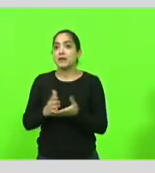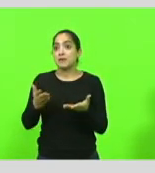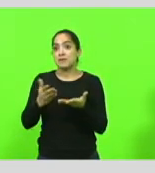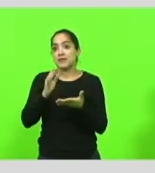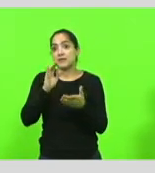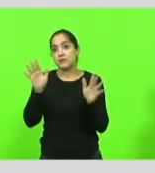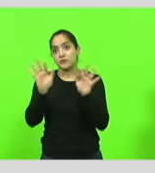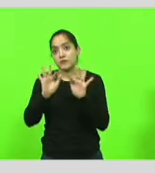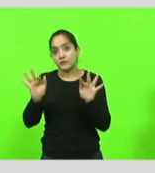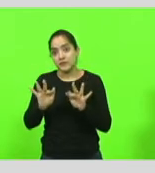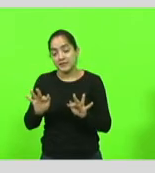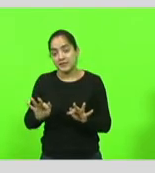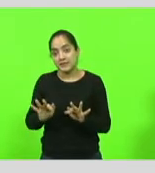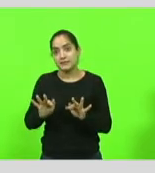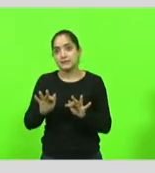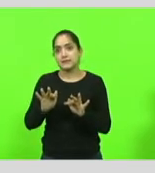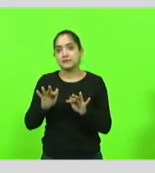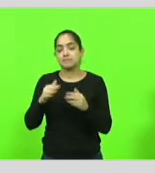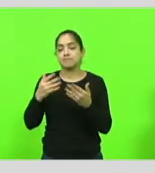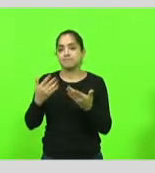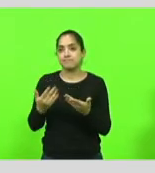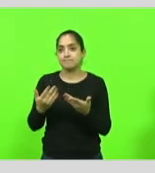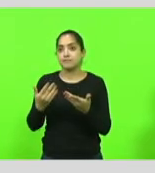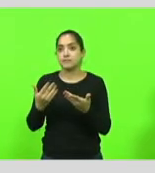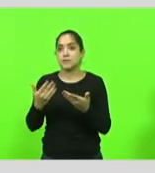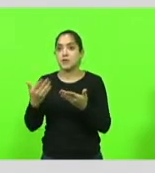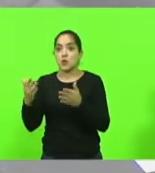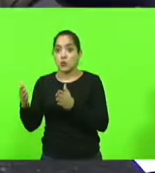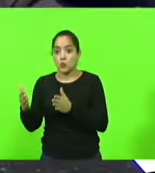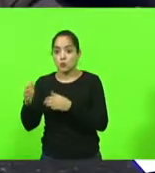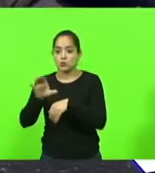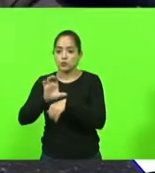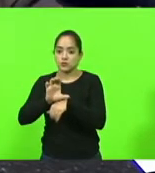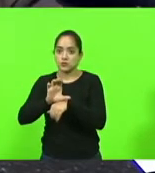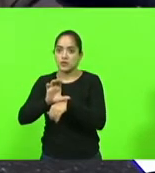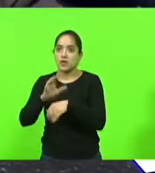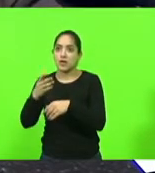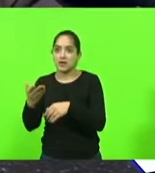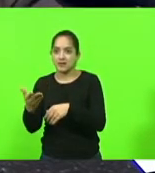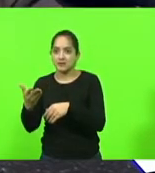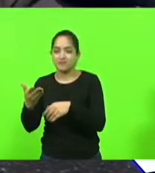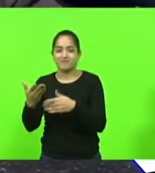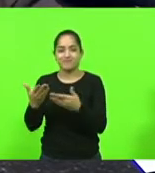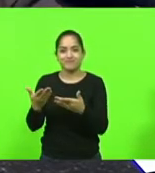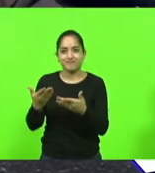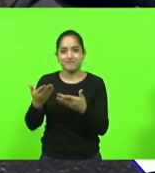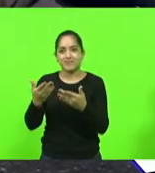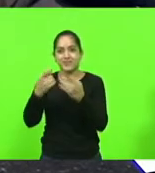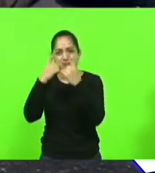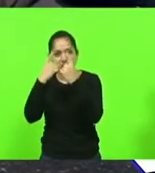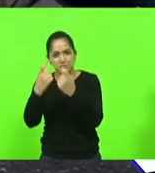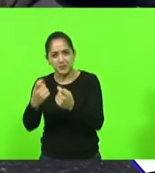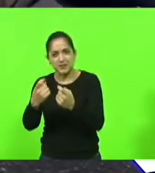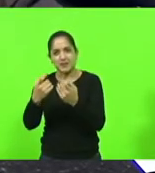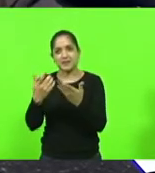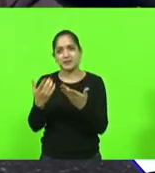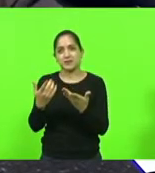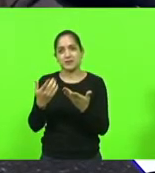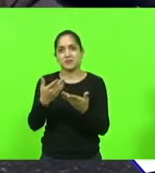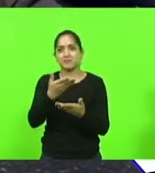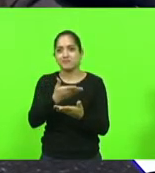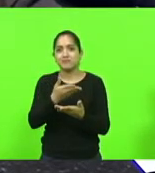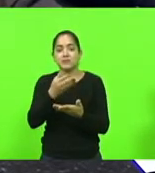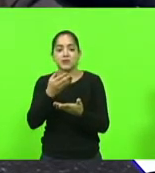feliz se, porque se por um lado o Estado faz esse tipo de abordagem desnecessária em um jovem que está